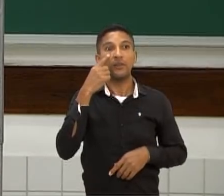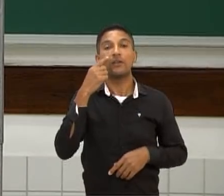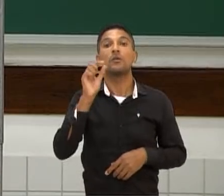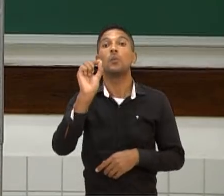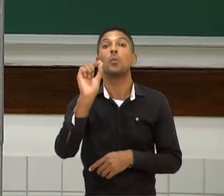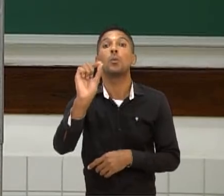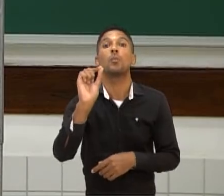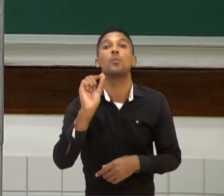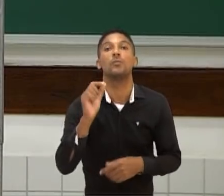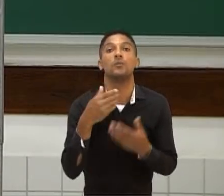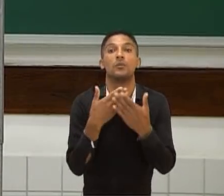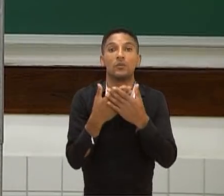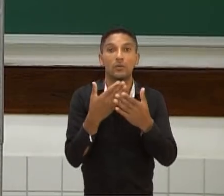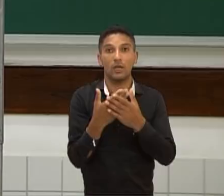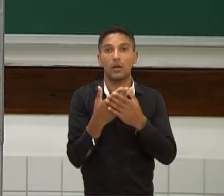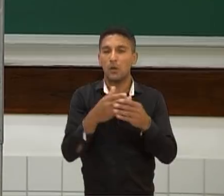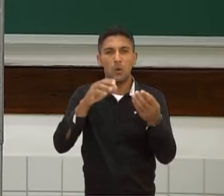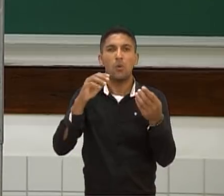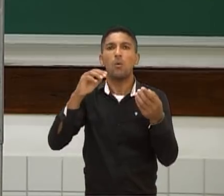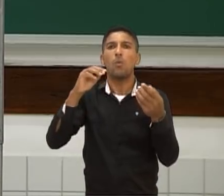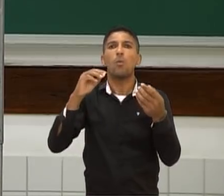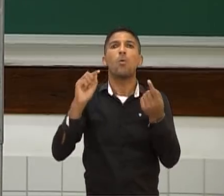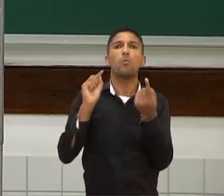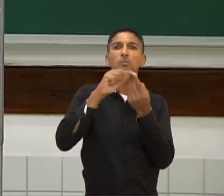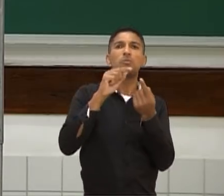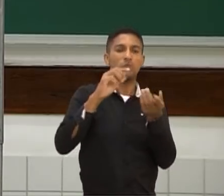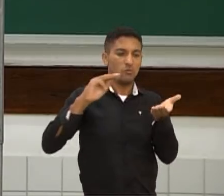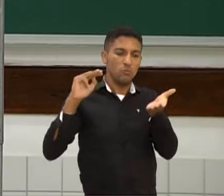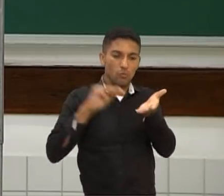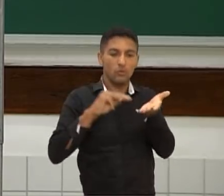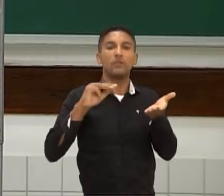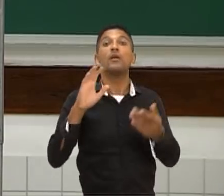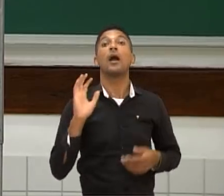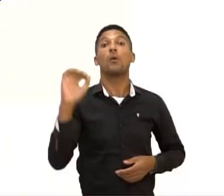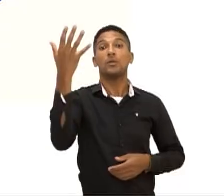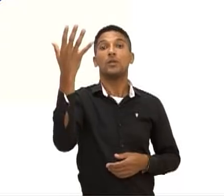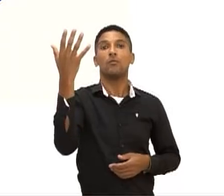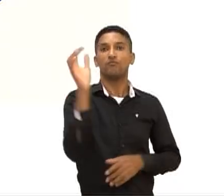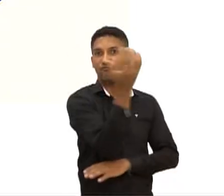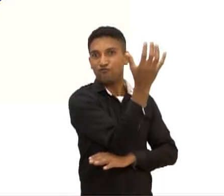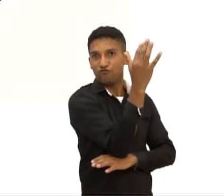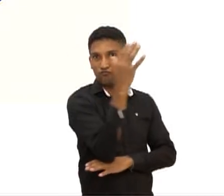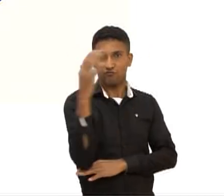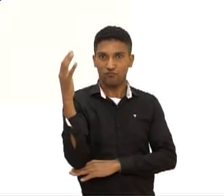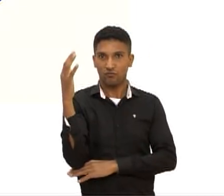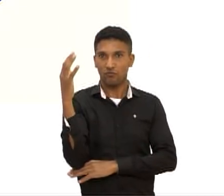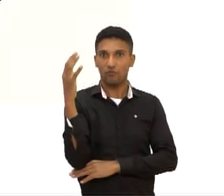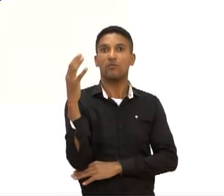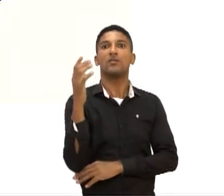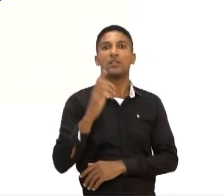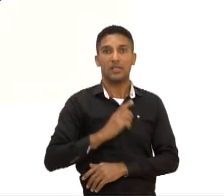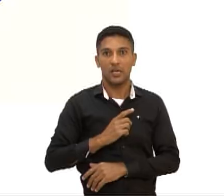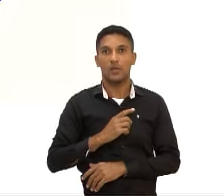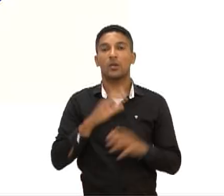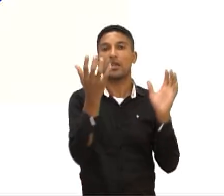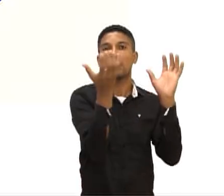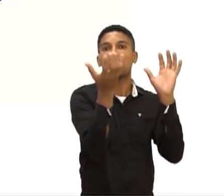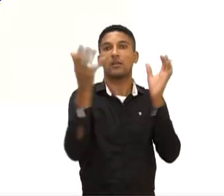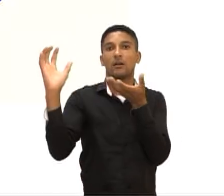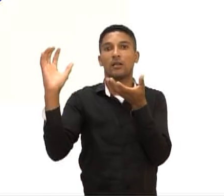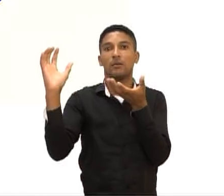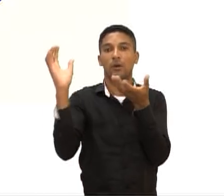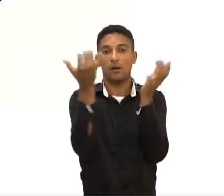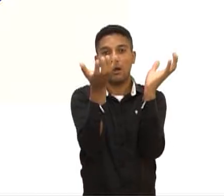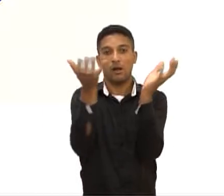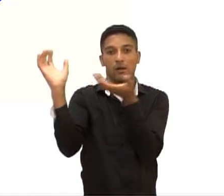ver quais foram os motivos que levaram a isso. Se nós observarmos o mapa aqui na